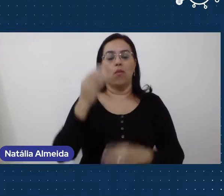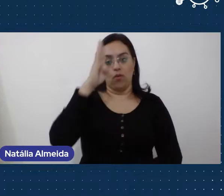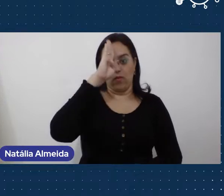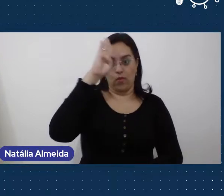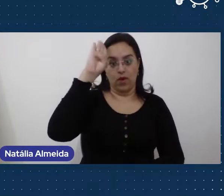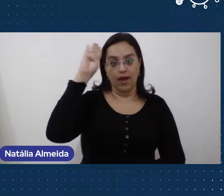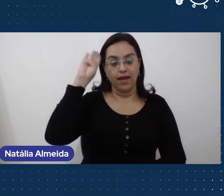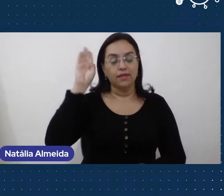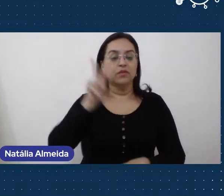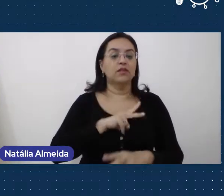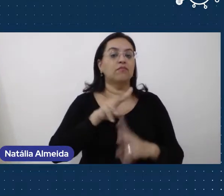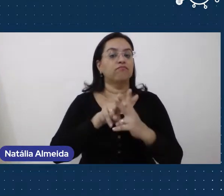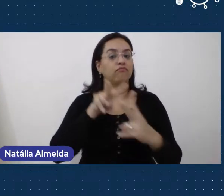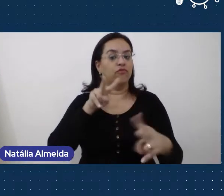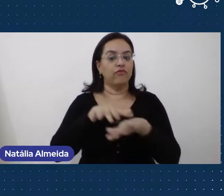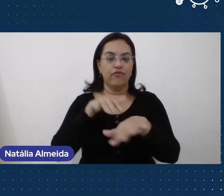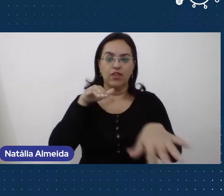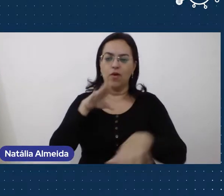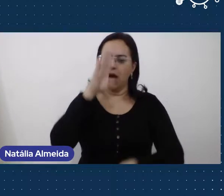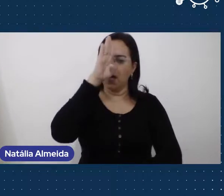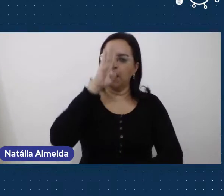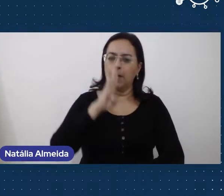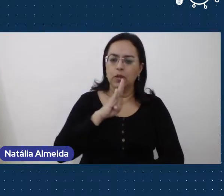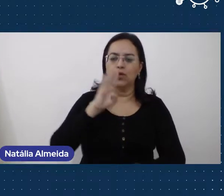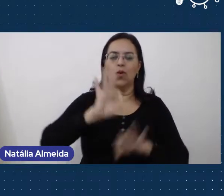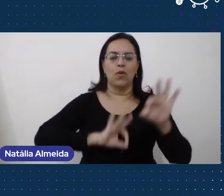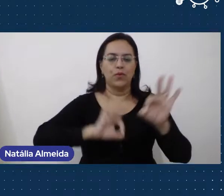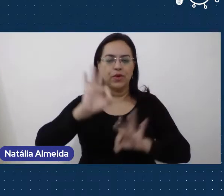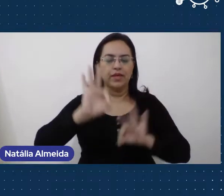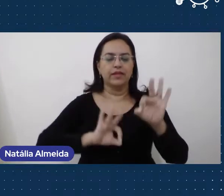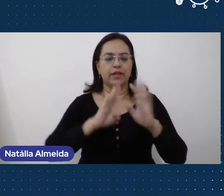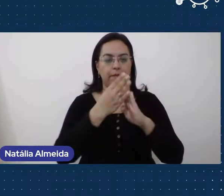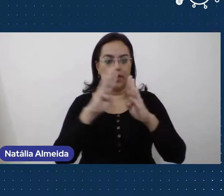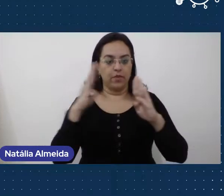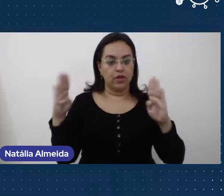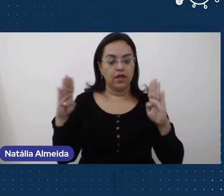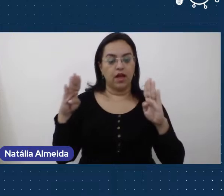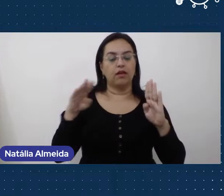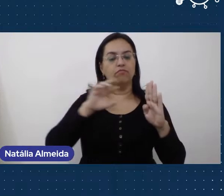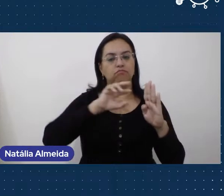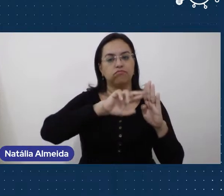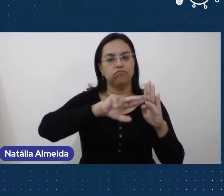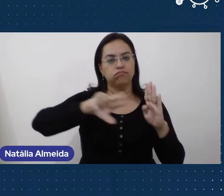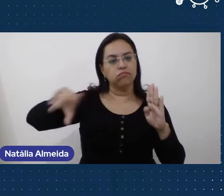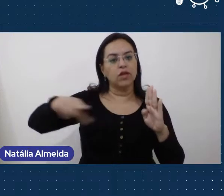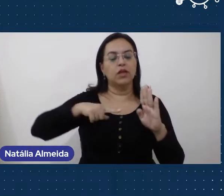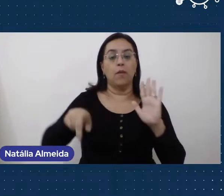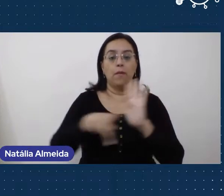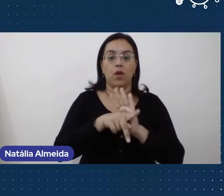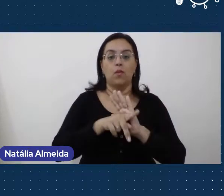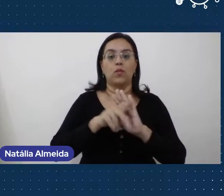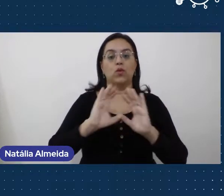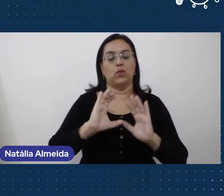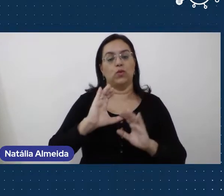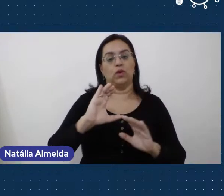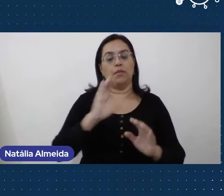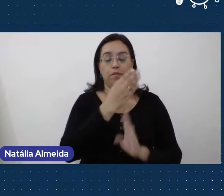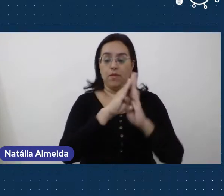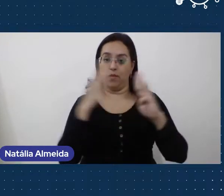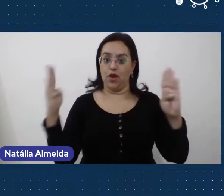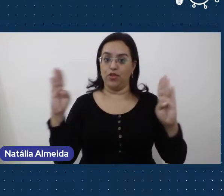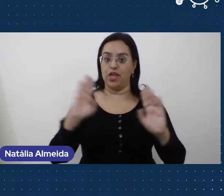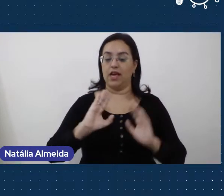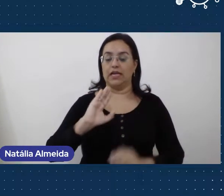totalmente online, totalmente gratuito, organizado pelas bibliotecas da UFC, no campus do Benfica, que tem como objetivo